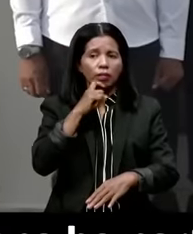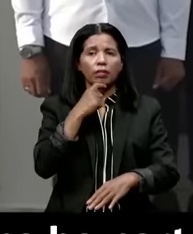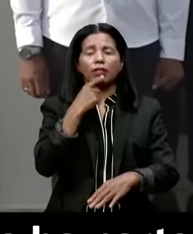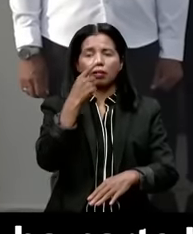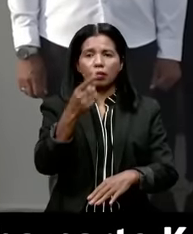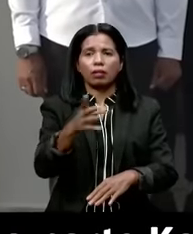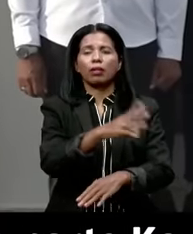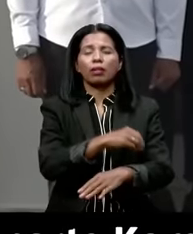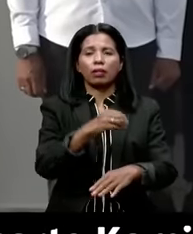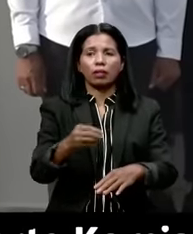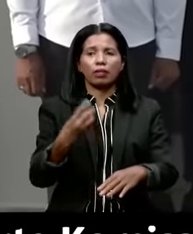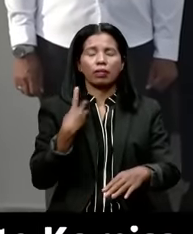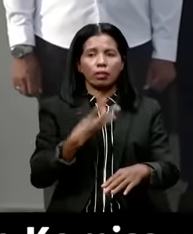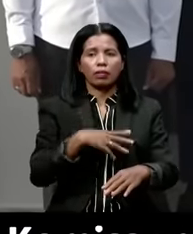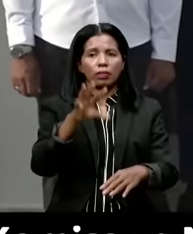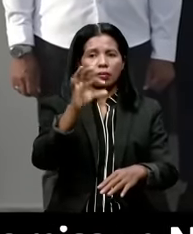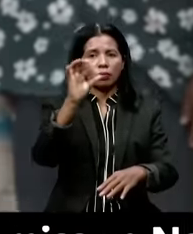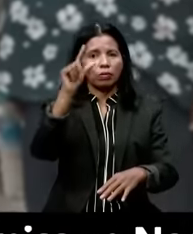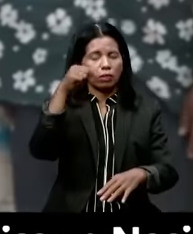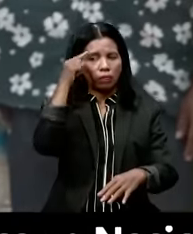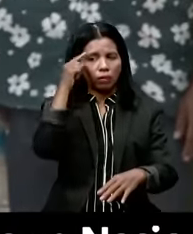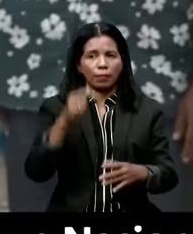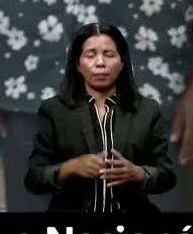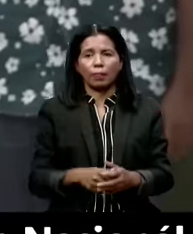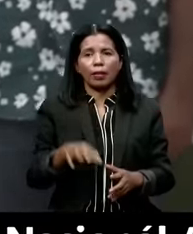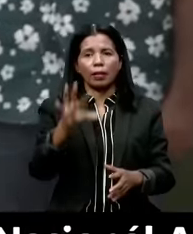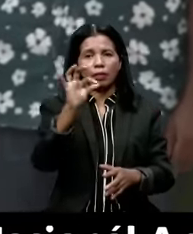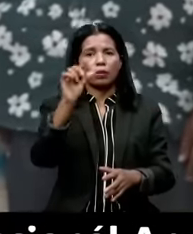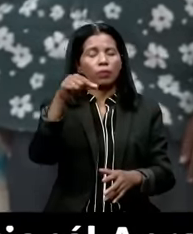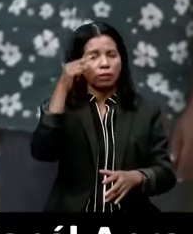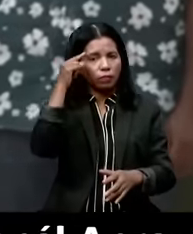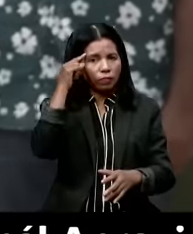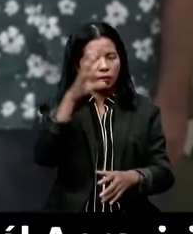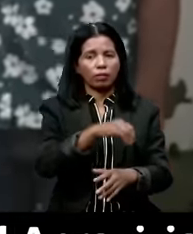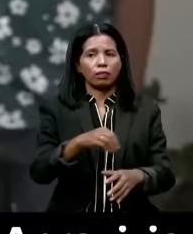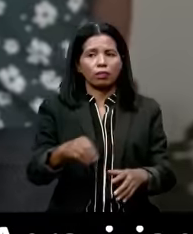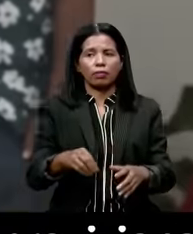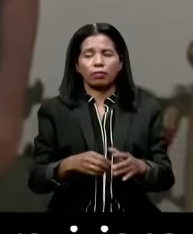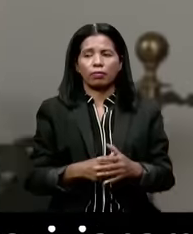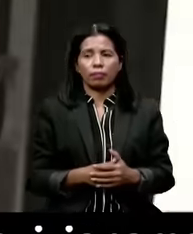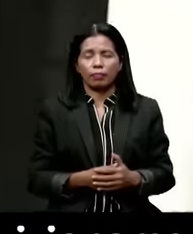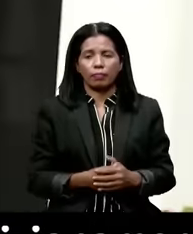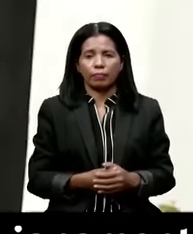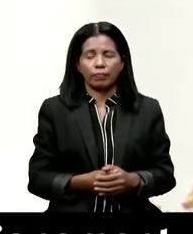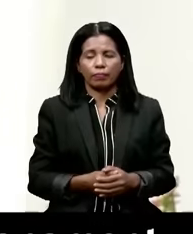catac sinala diak panou no governo. Nono governo halo tina nida.